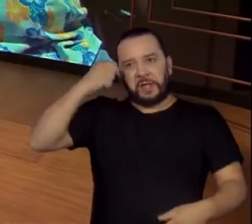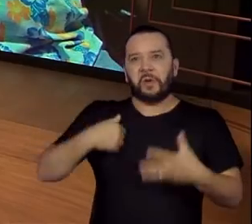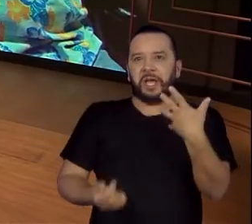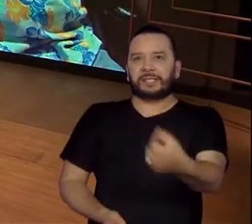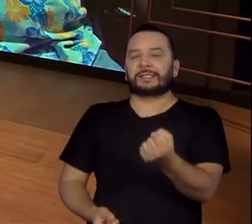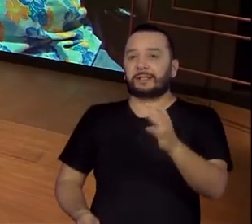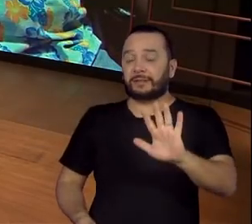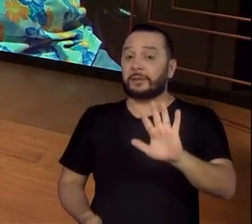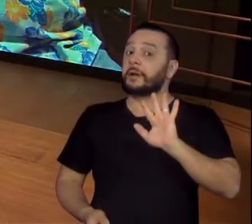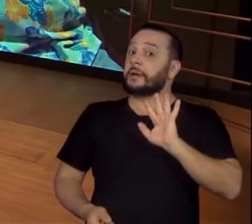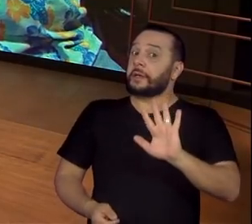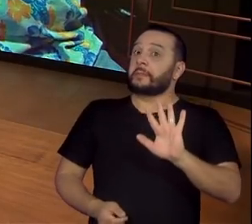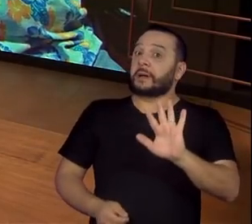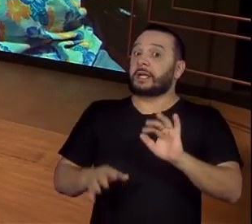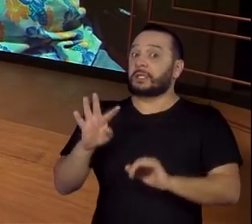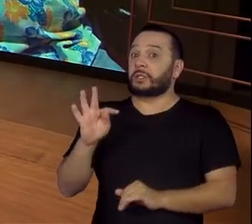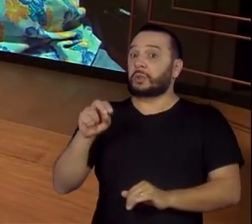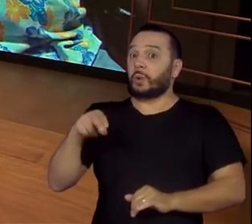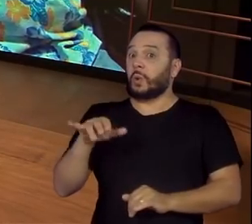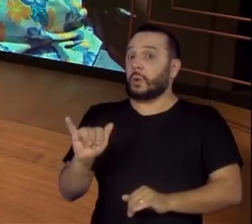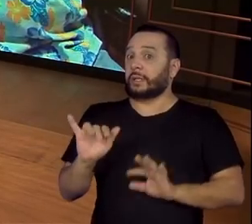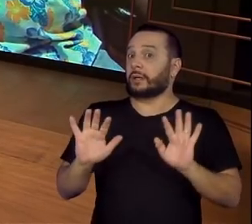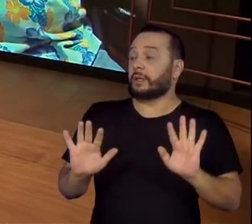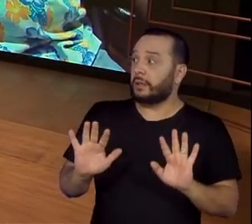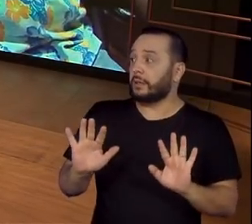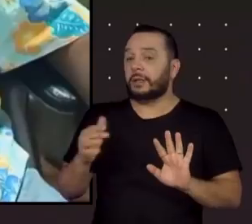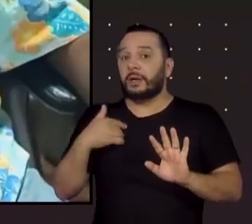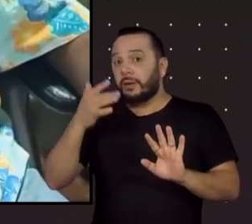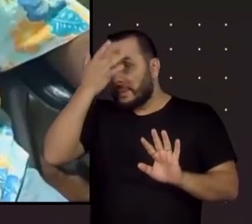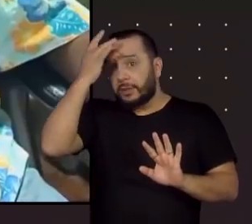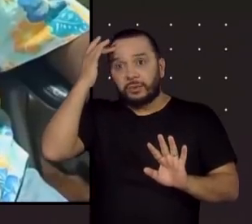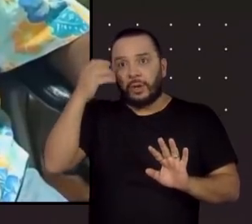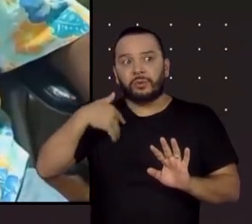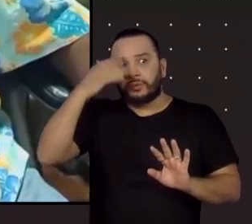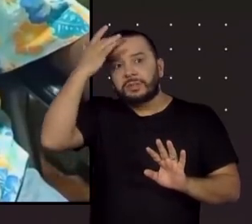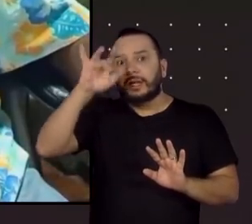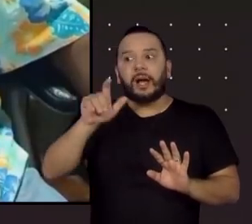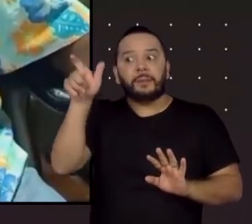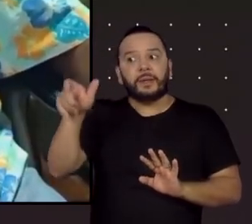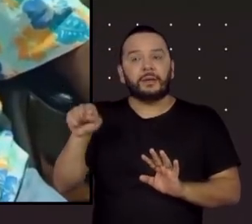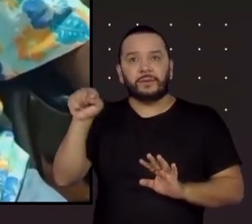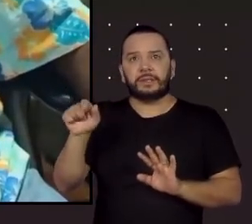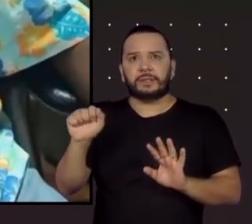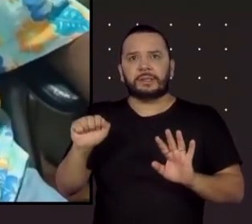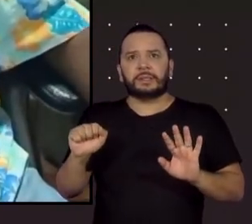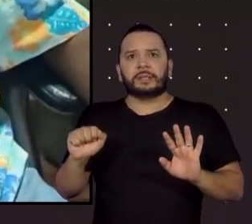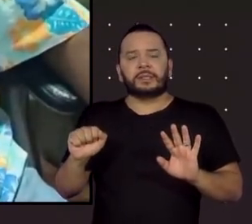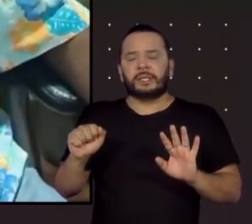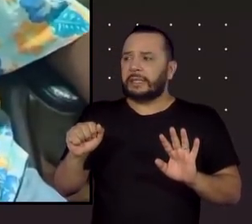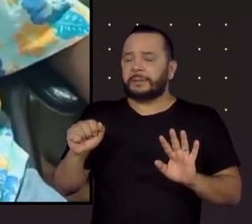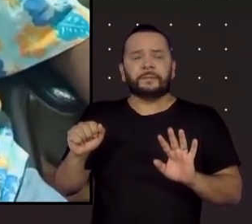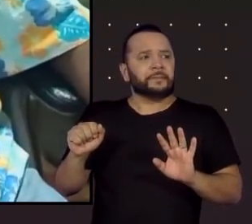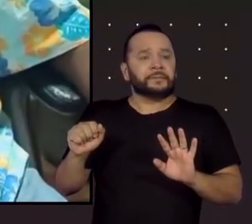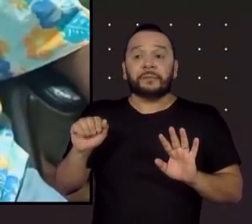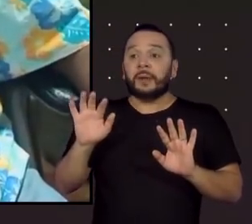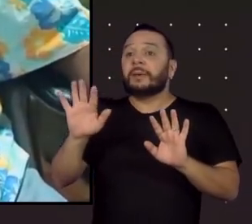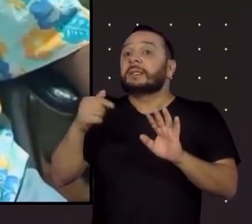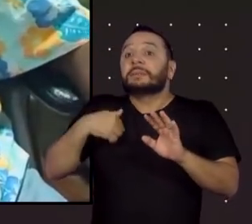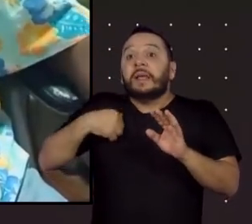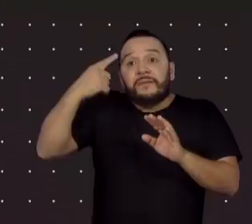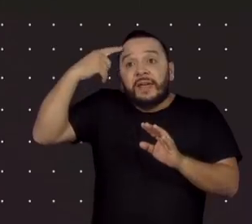o pessoal já está sabendo, vamos ter que arrumar um nome. Aí eu disse, Bradford. É bonito, olha